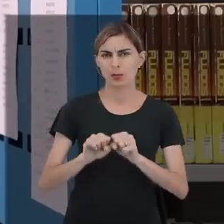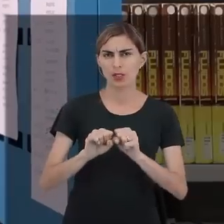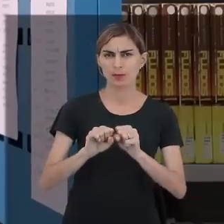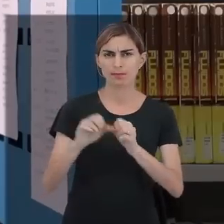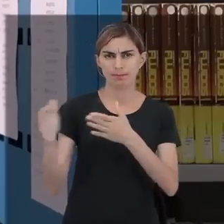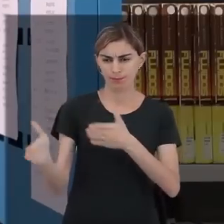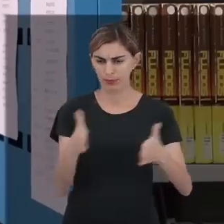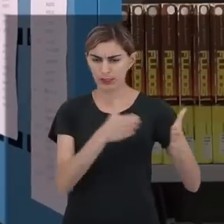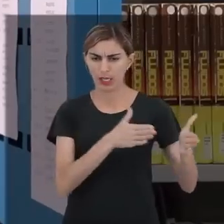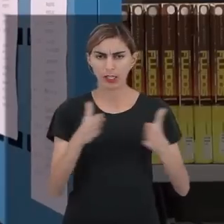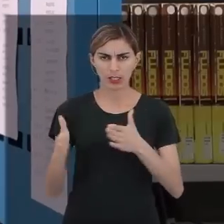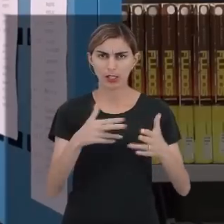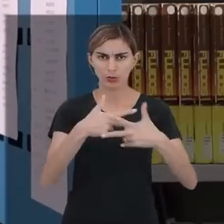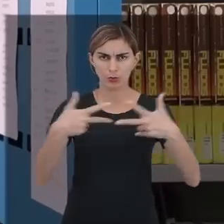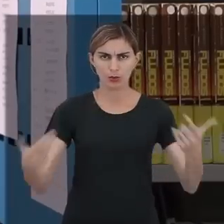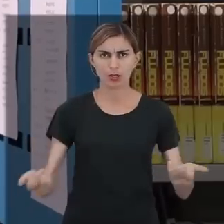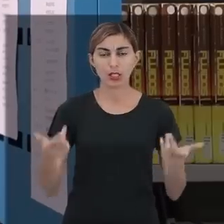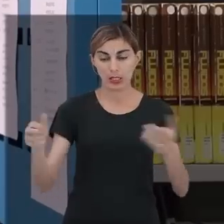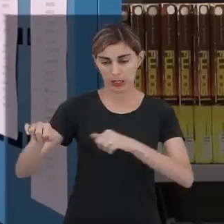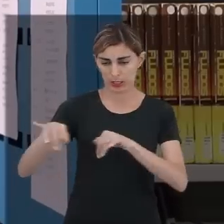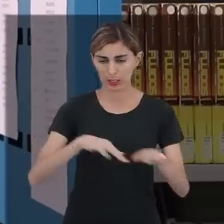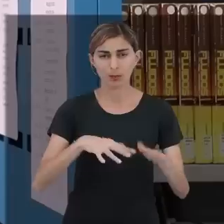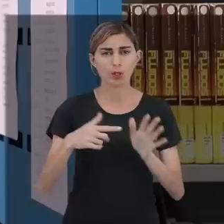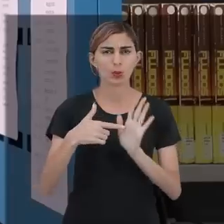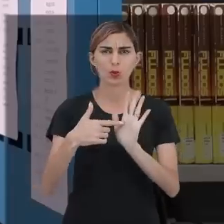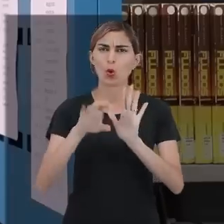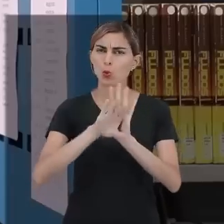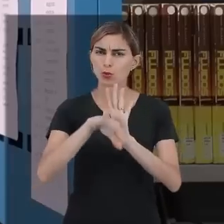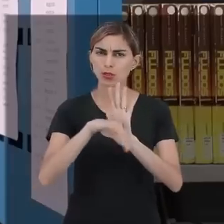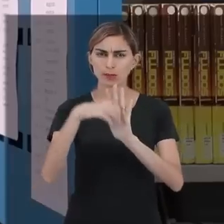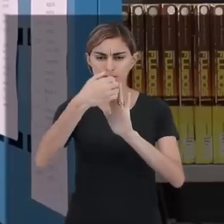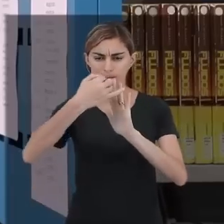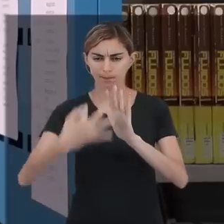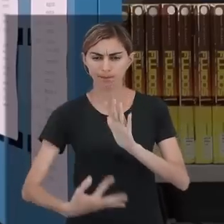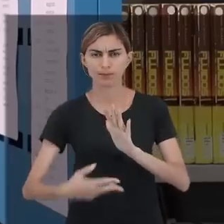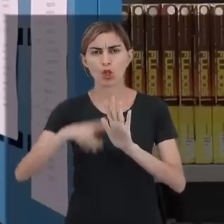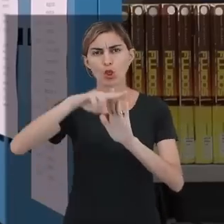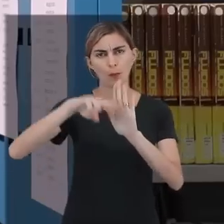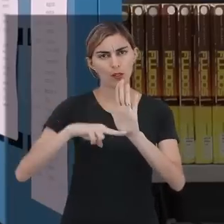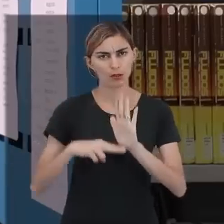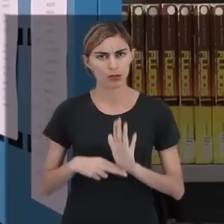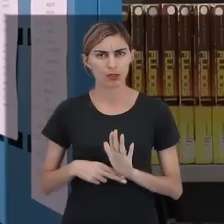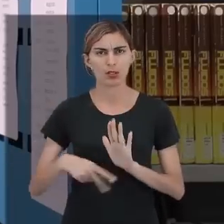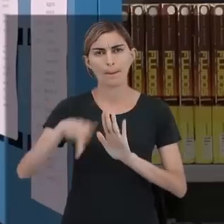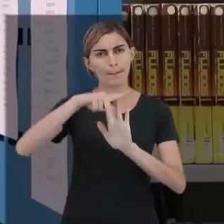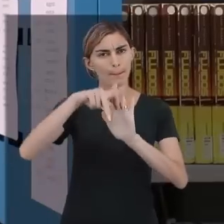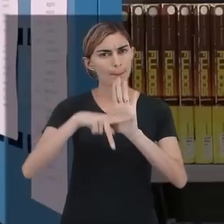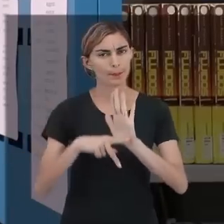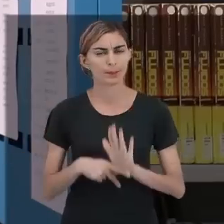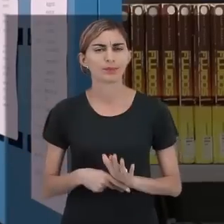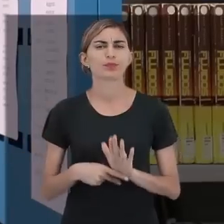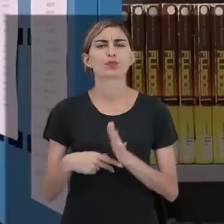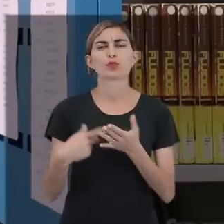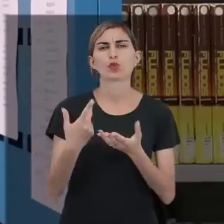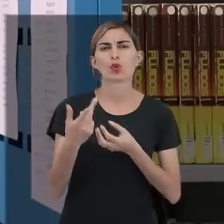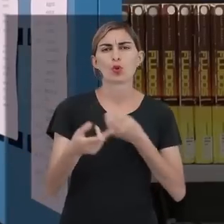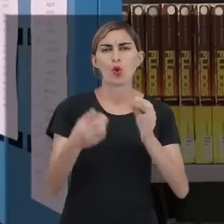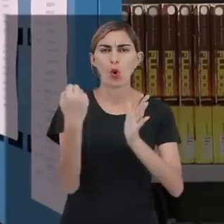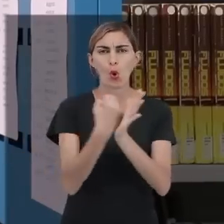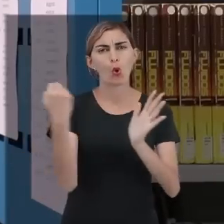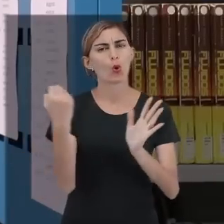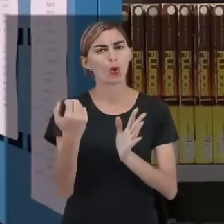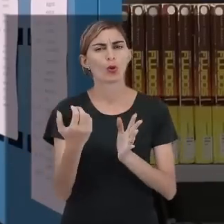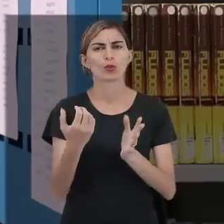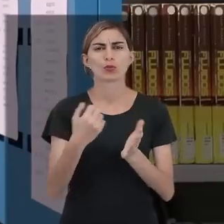semana, nós vamos abordar alguns conceitos e definições acerca da normalização, da padronização, os órgãos